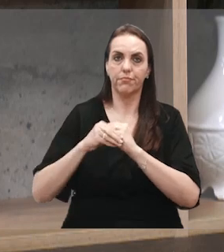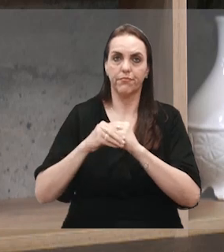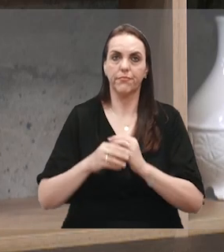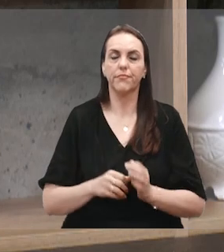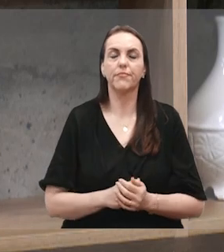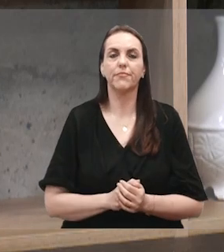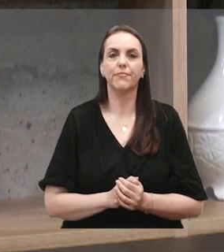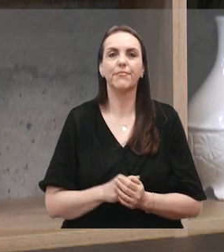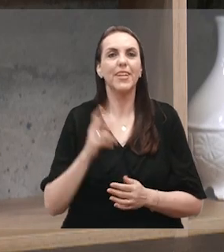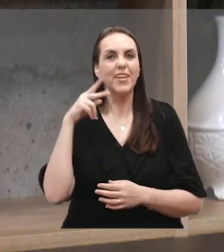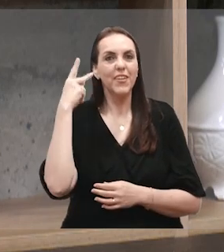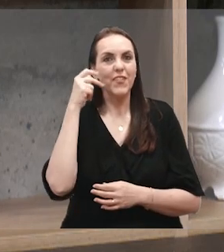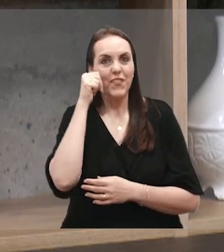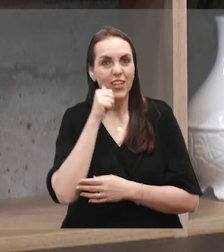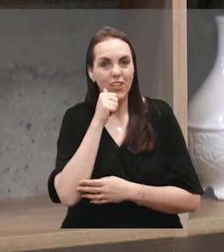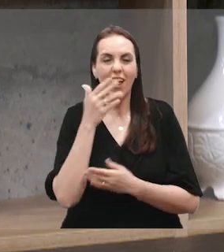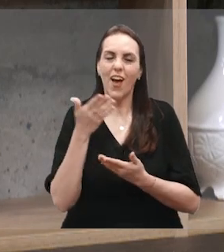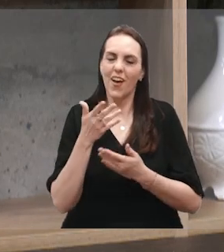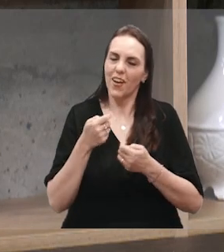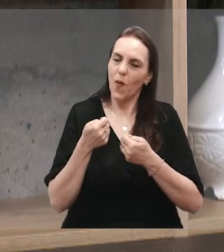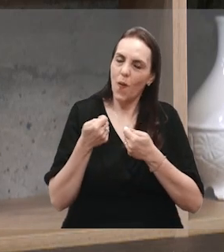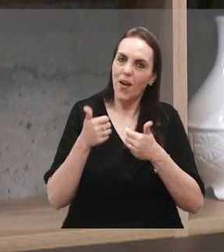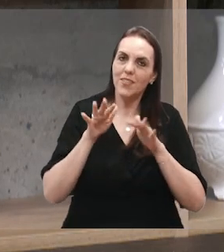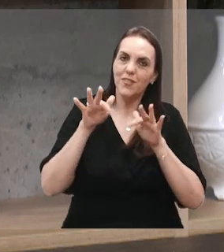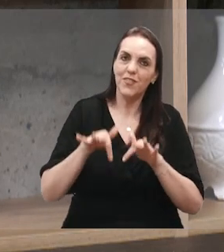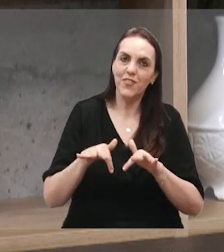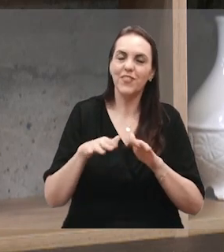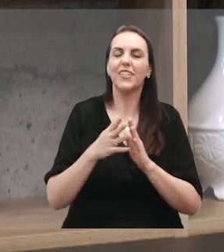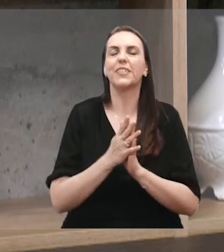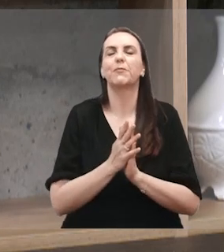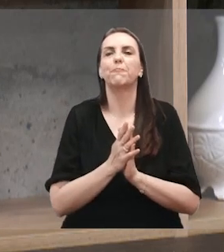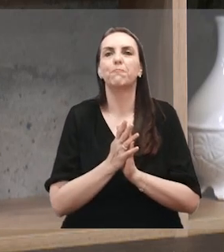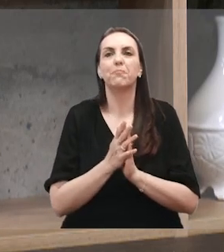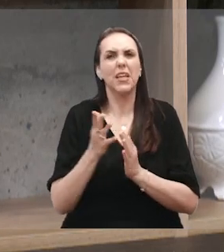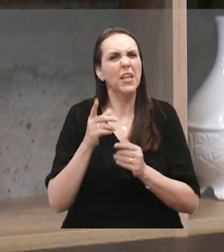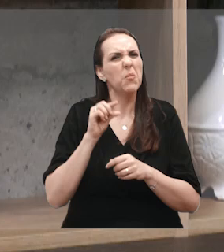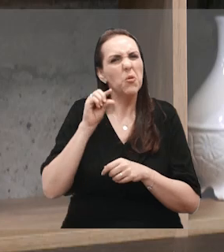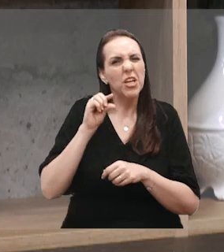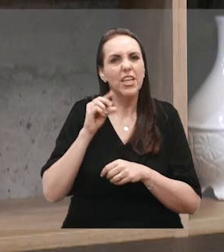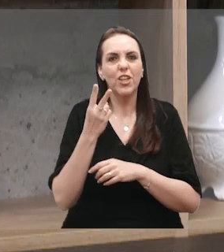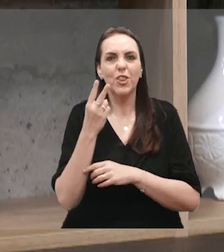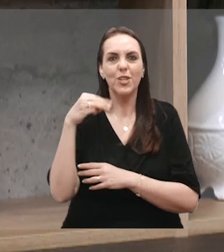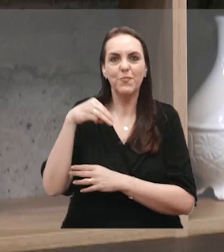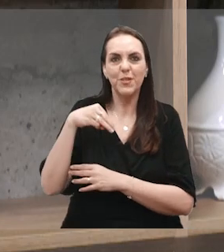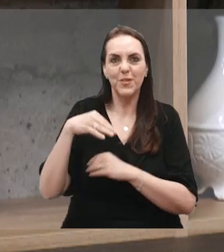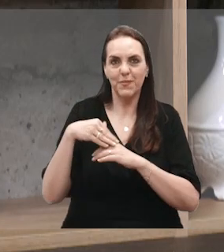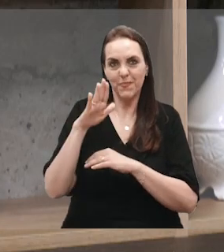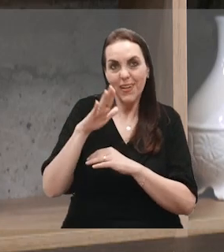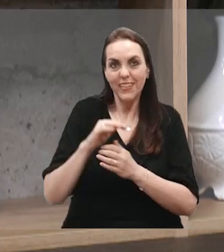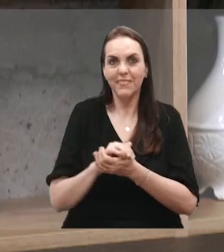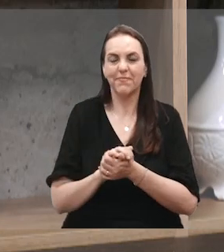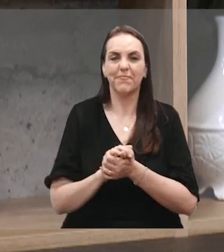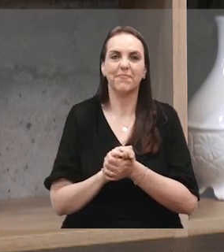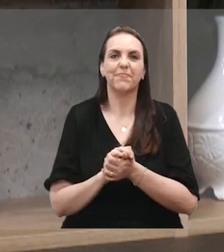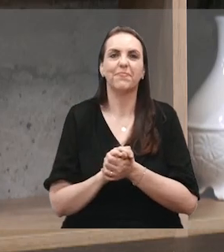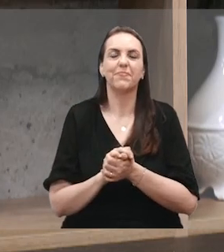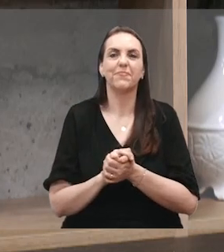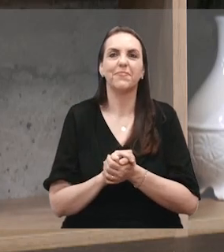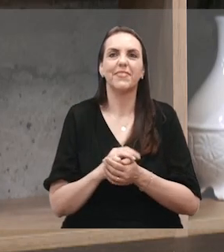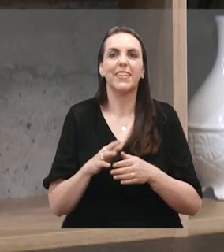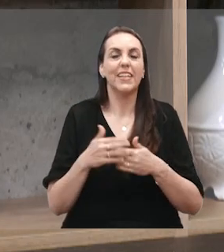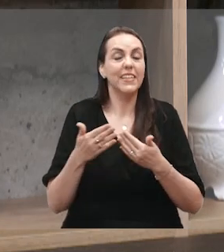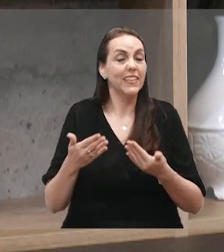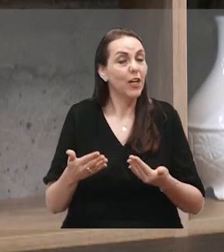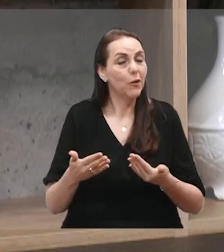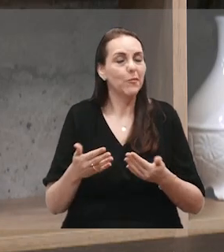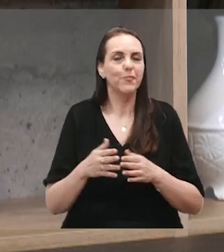estamos chegando na reta final do programa, temos ainda pouco mais de 2 minutos para sermos precisos,